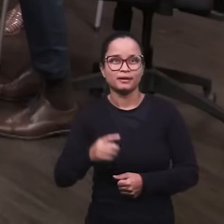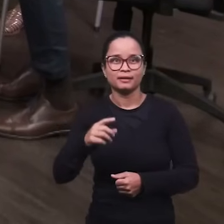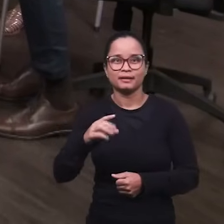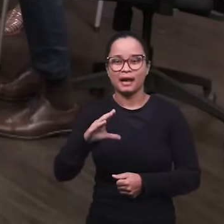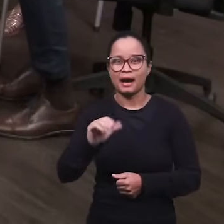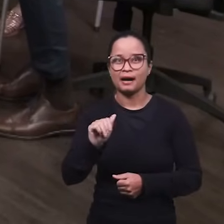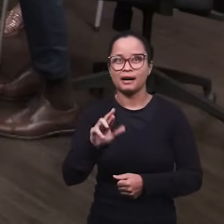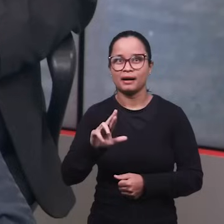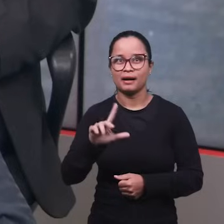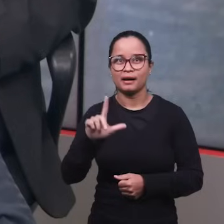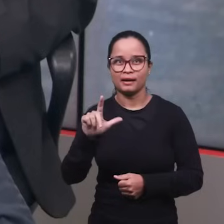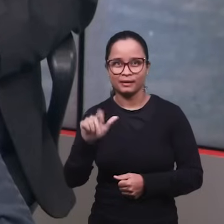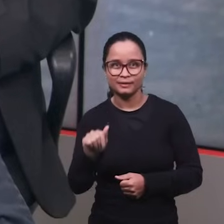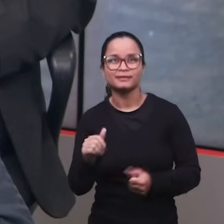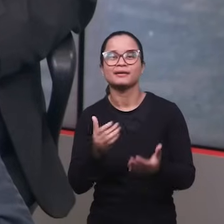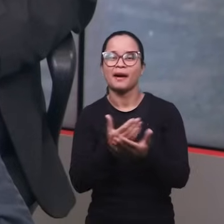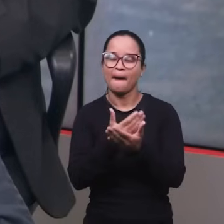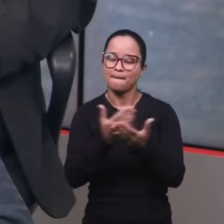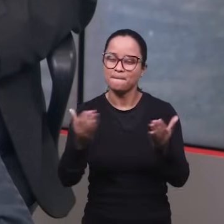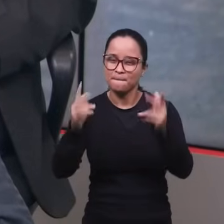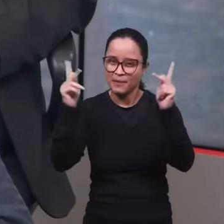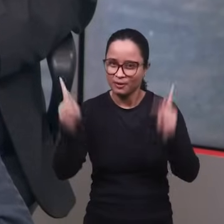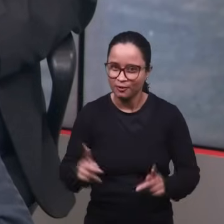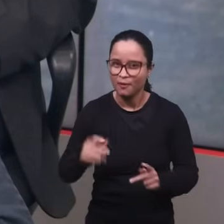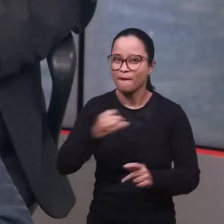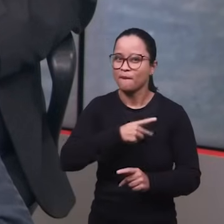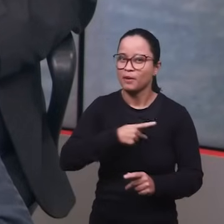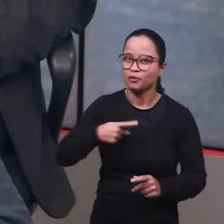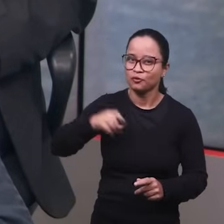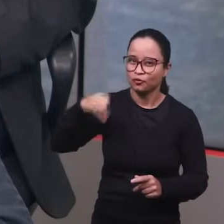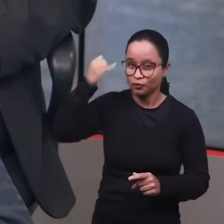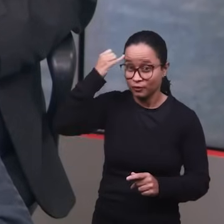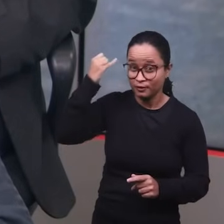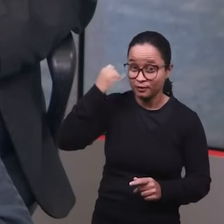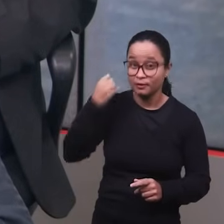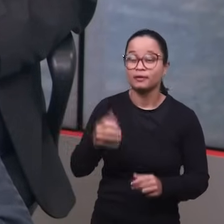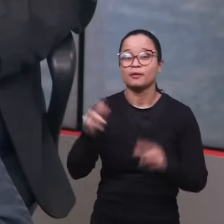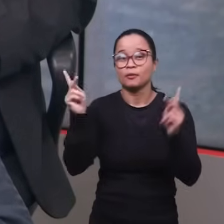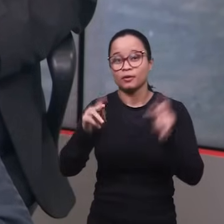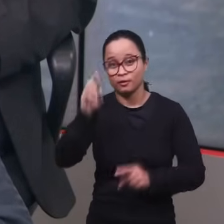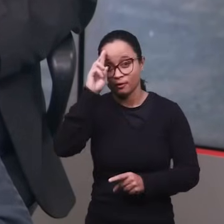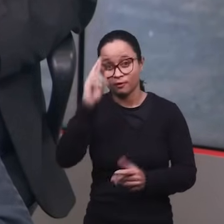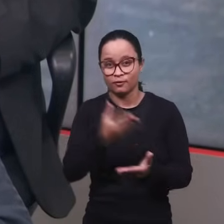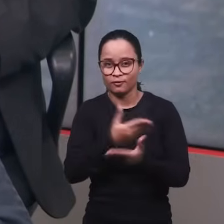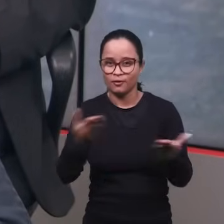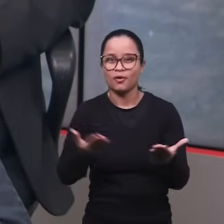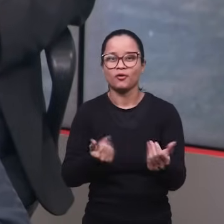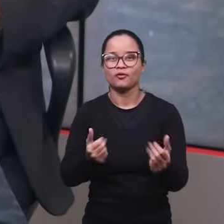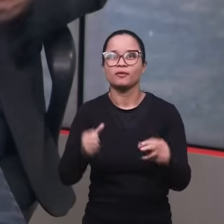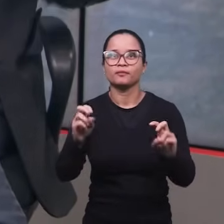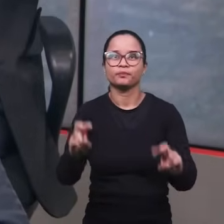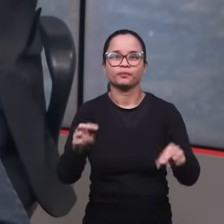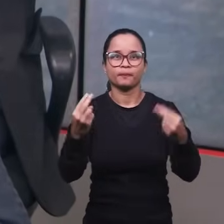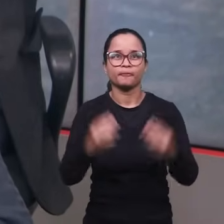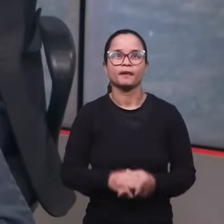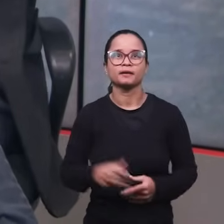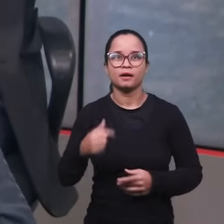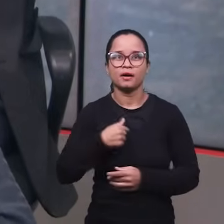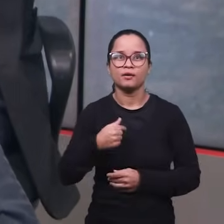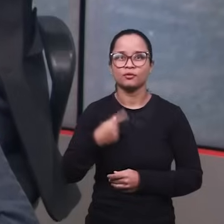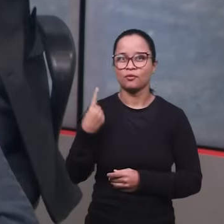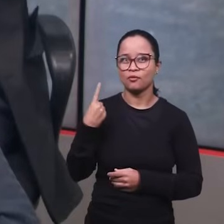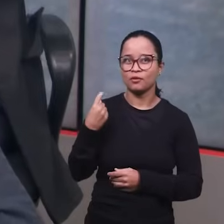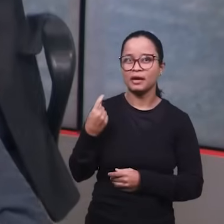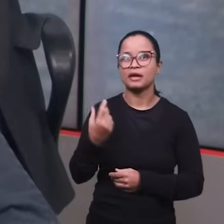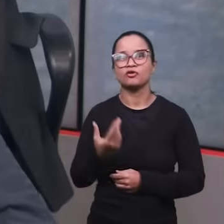bem-vinda. Paz do Senhor, pastor Josias, paz do Senhor, jovens, e a todos os jovens que estão também nos acompanhando. Amém. Então eu sou o único que não sou